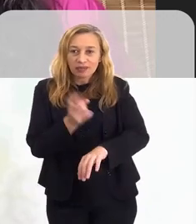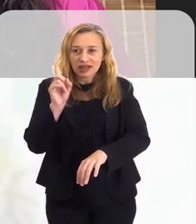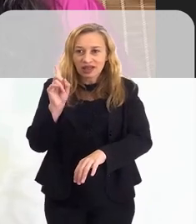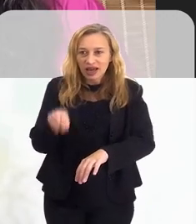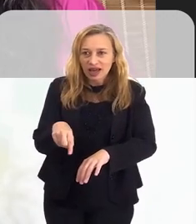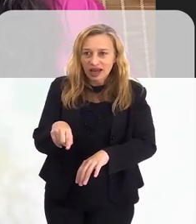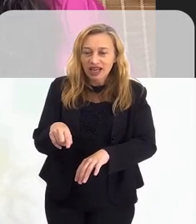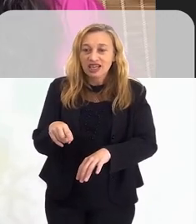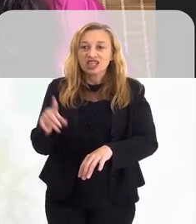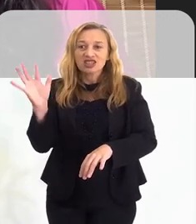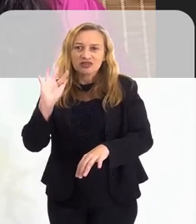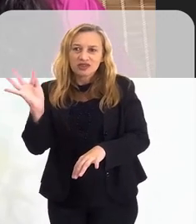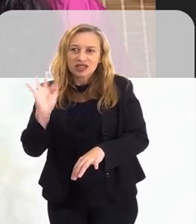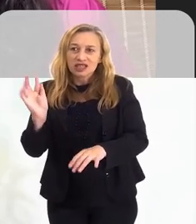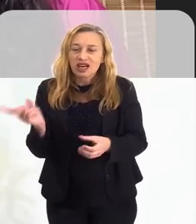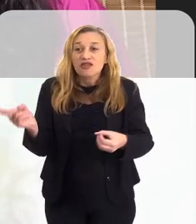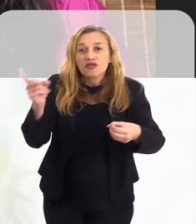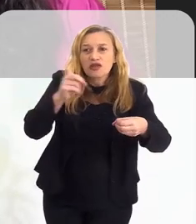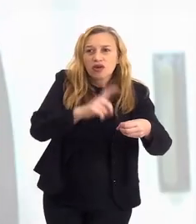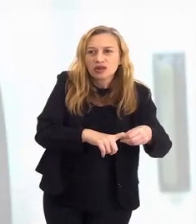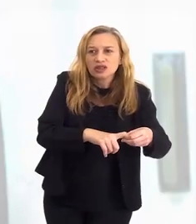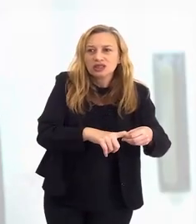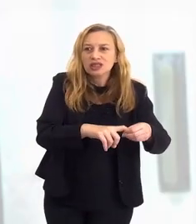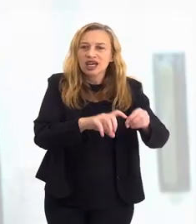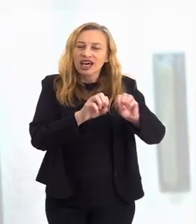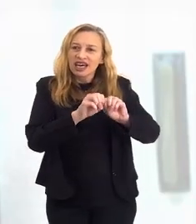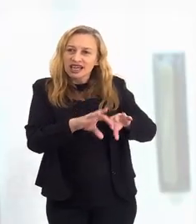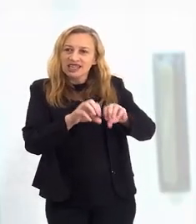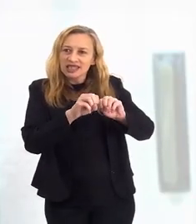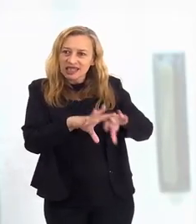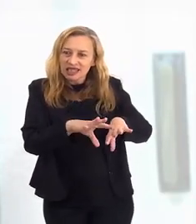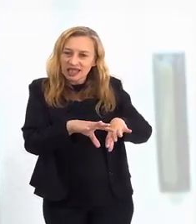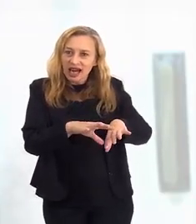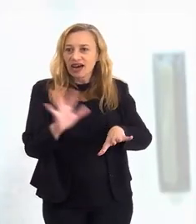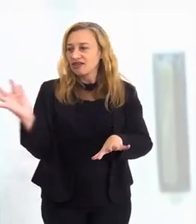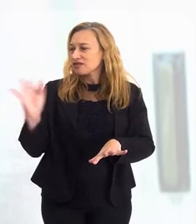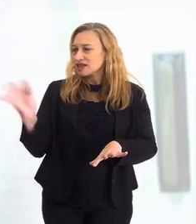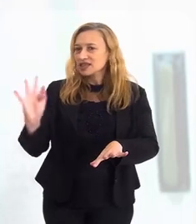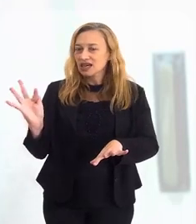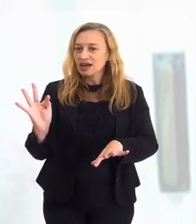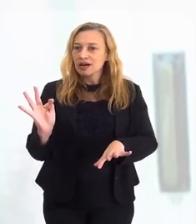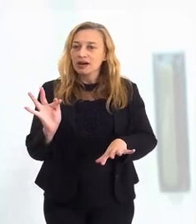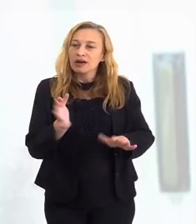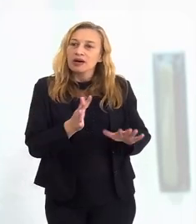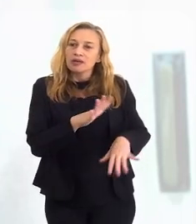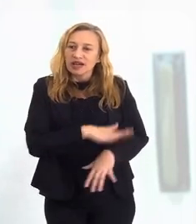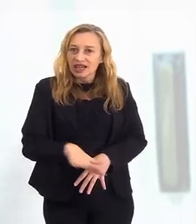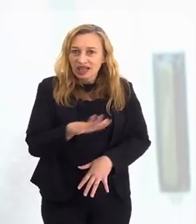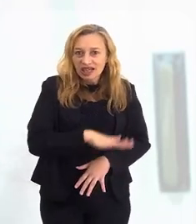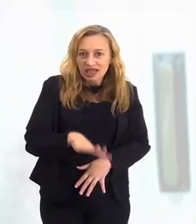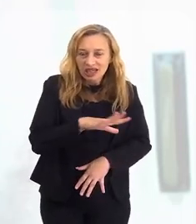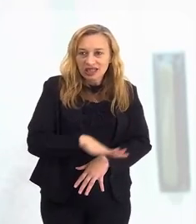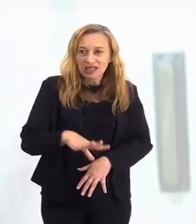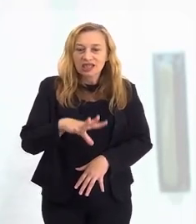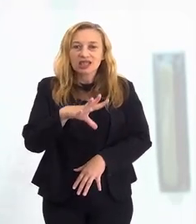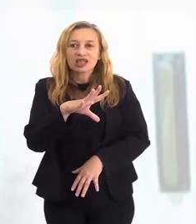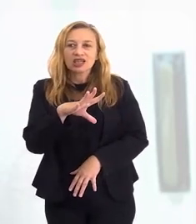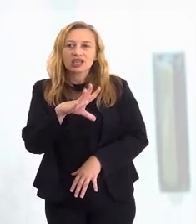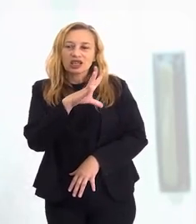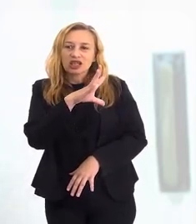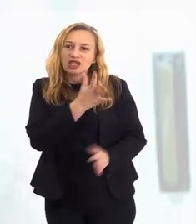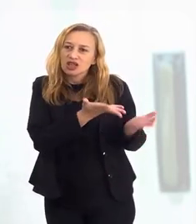disciplina do curso de física voltado para ensinar física para crianças e jovens com dificuldade